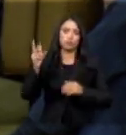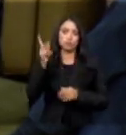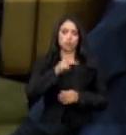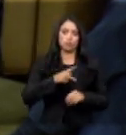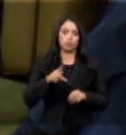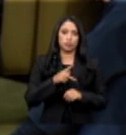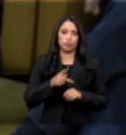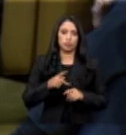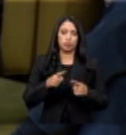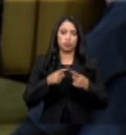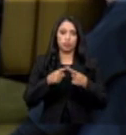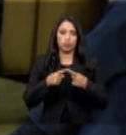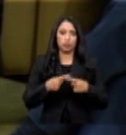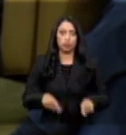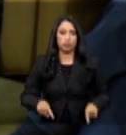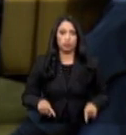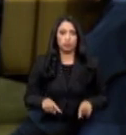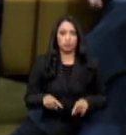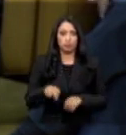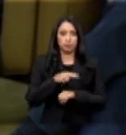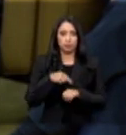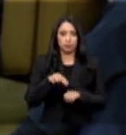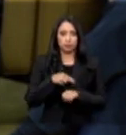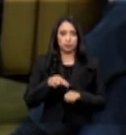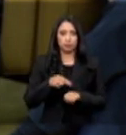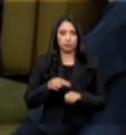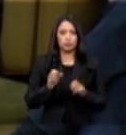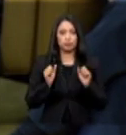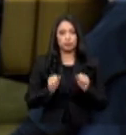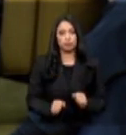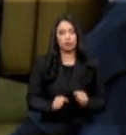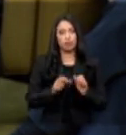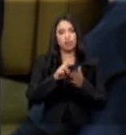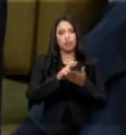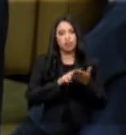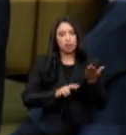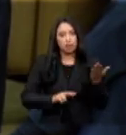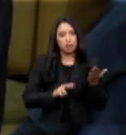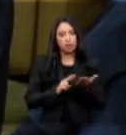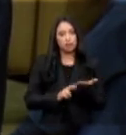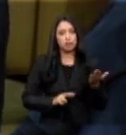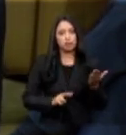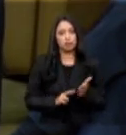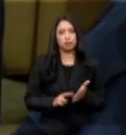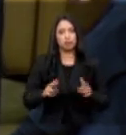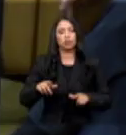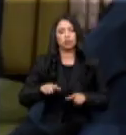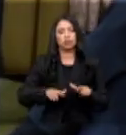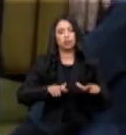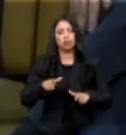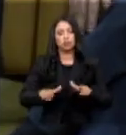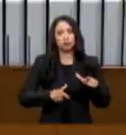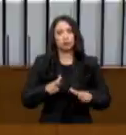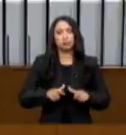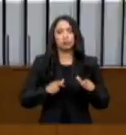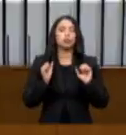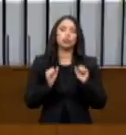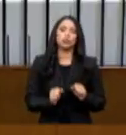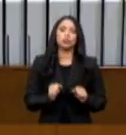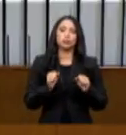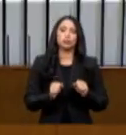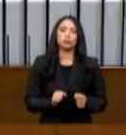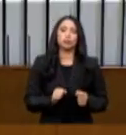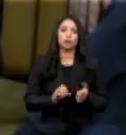das desigualdades regionais ser o ente competente para regular esse serviço e decidir onde são cabíveis os